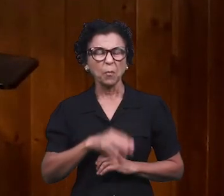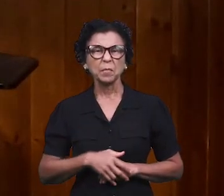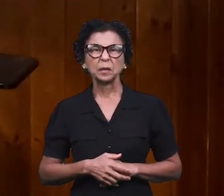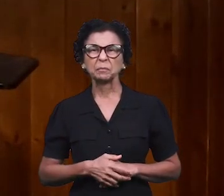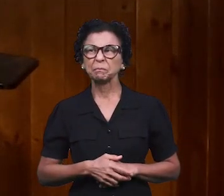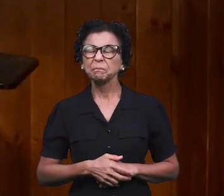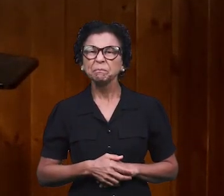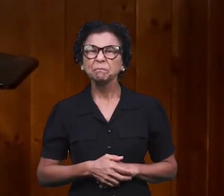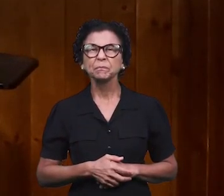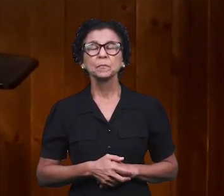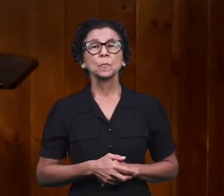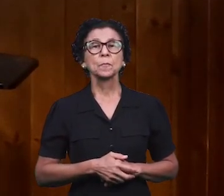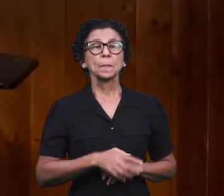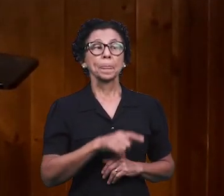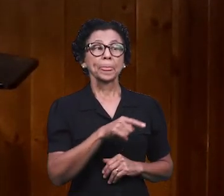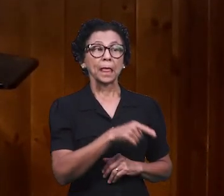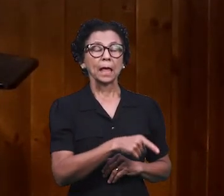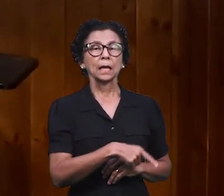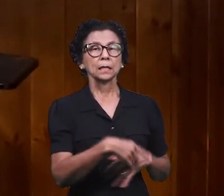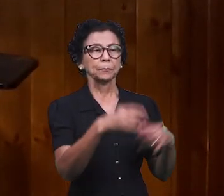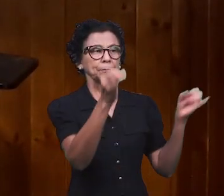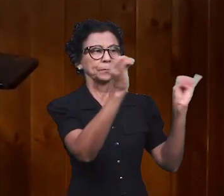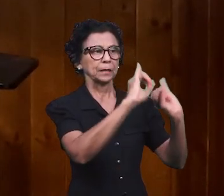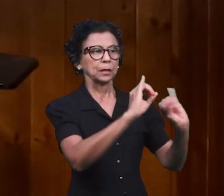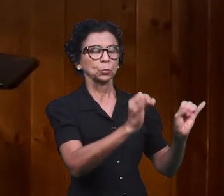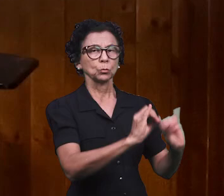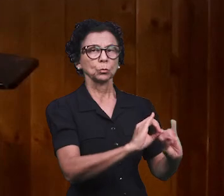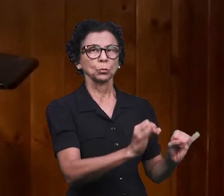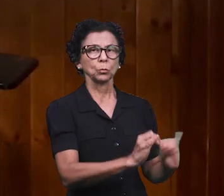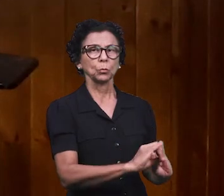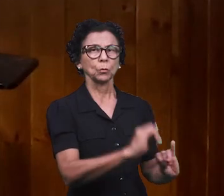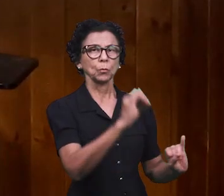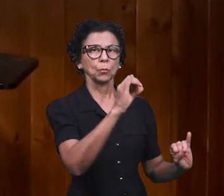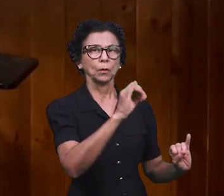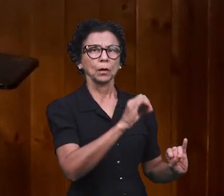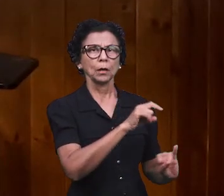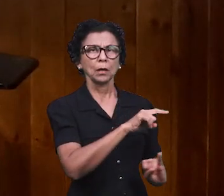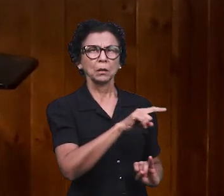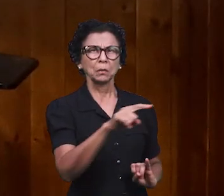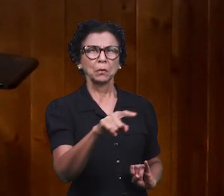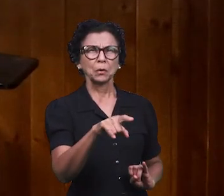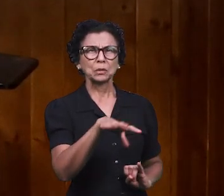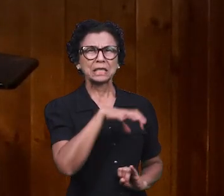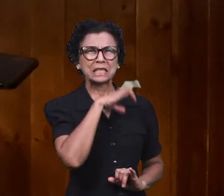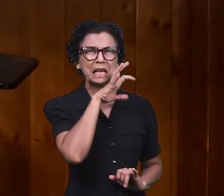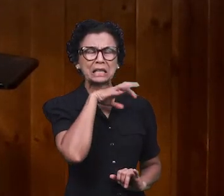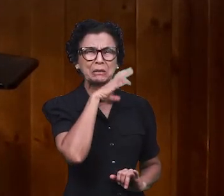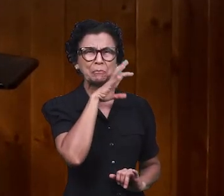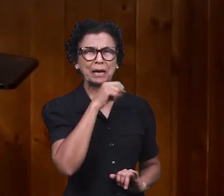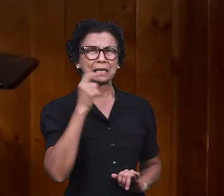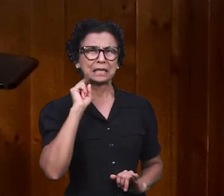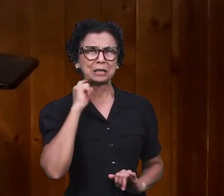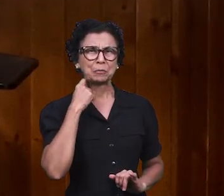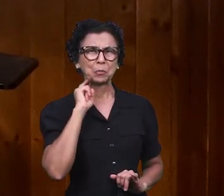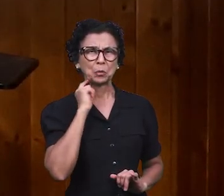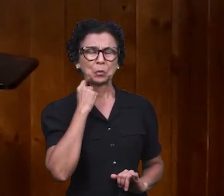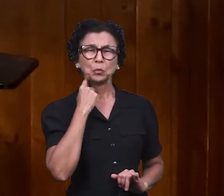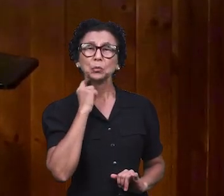pagãs, servindo ao seu Deus, fazendo com que animais imundos fossem sacrificados